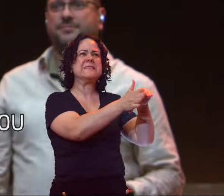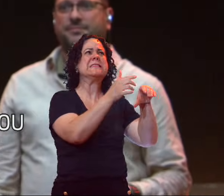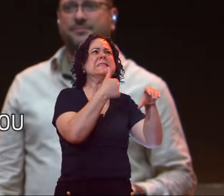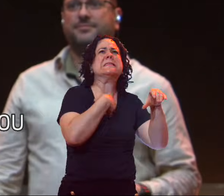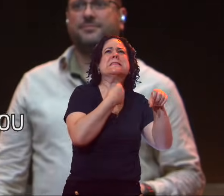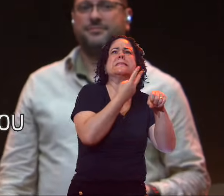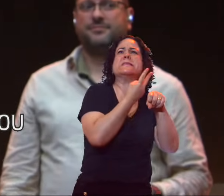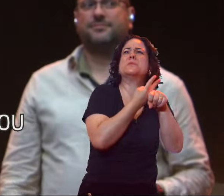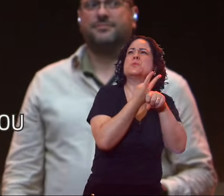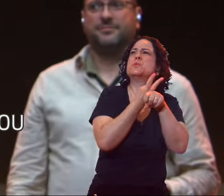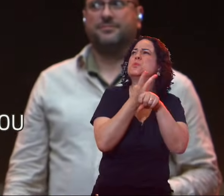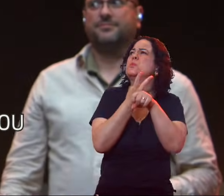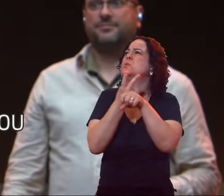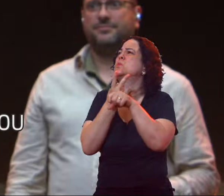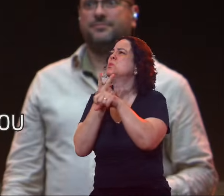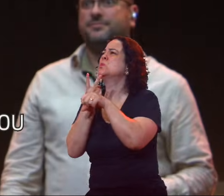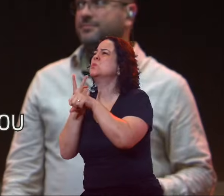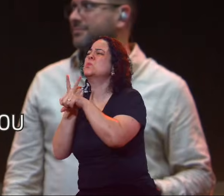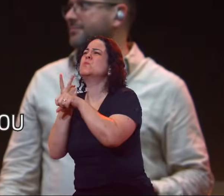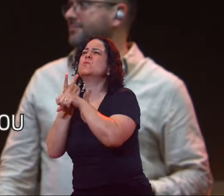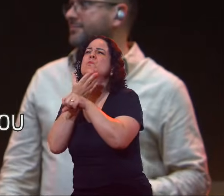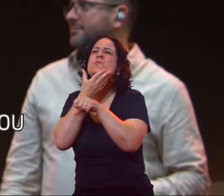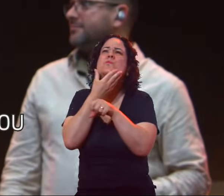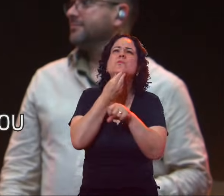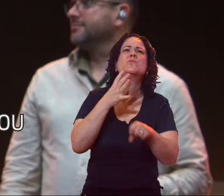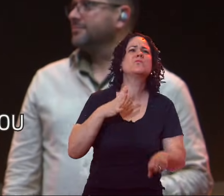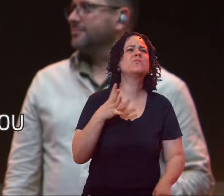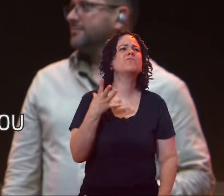Eu buscava um